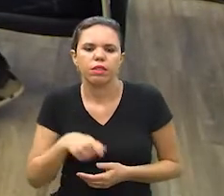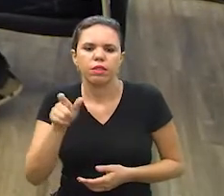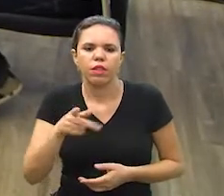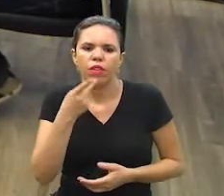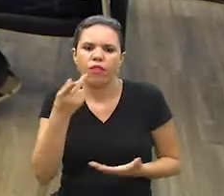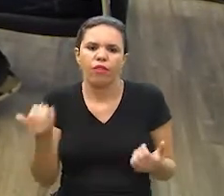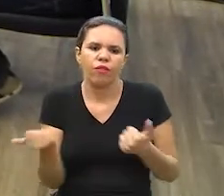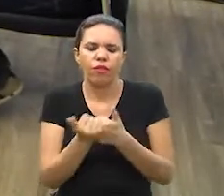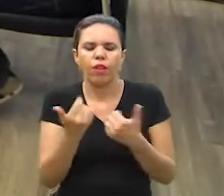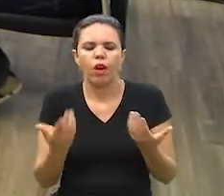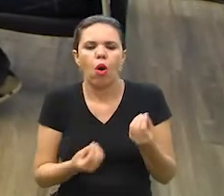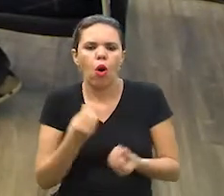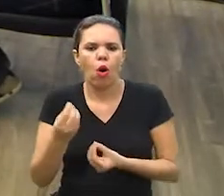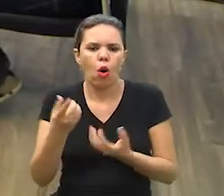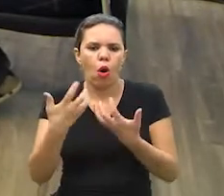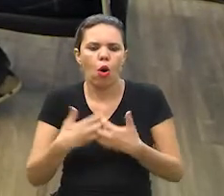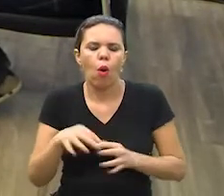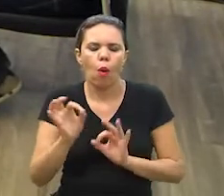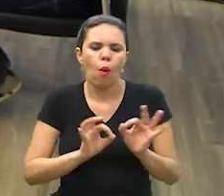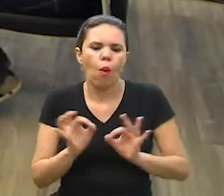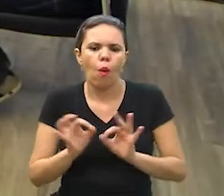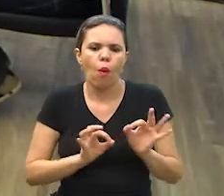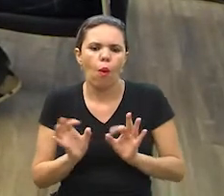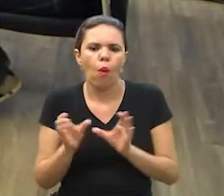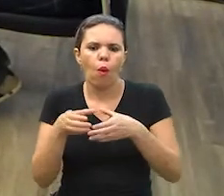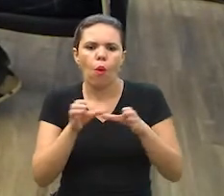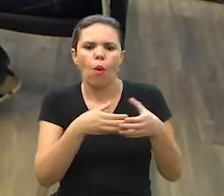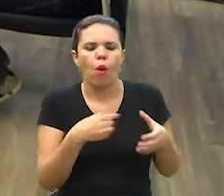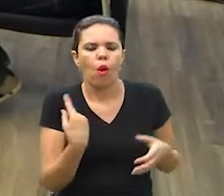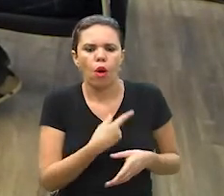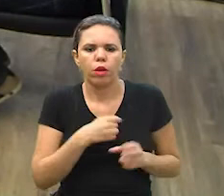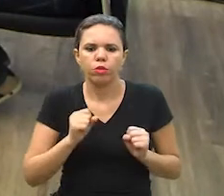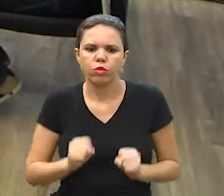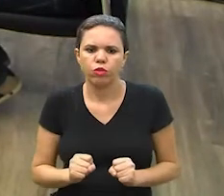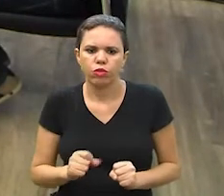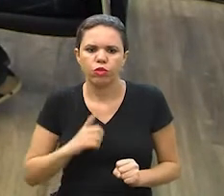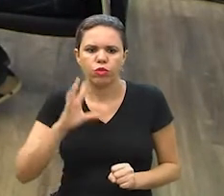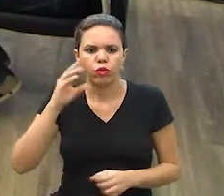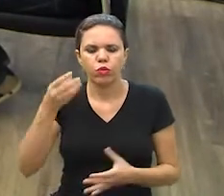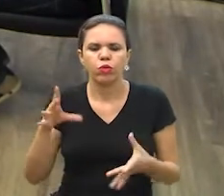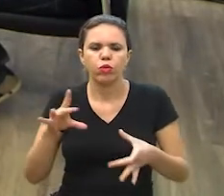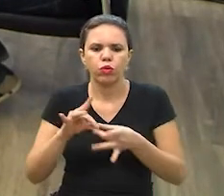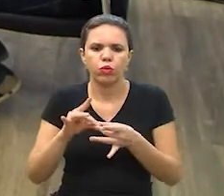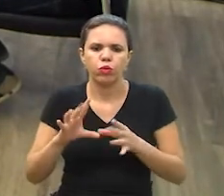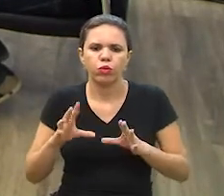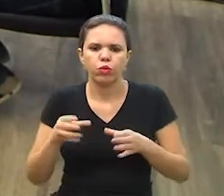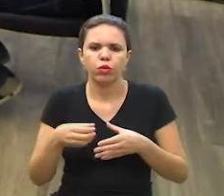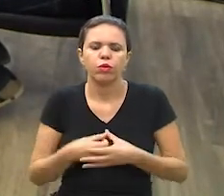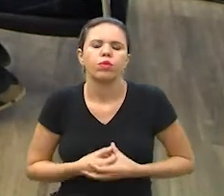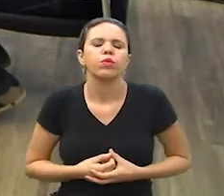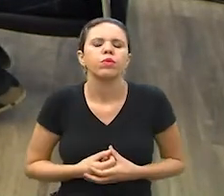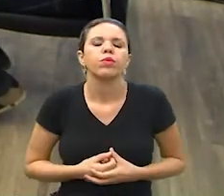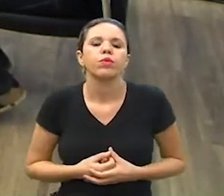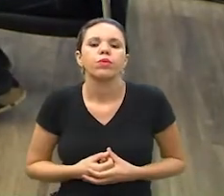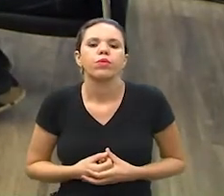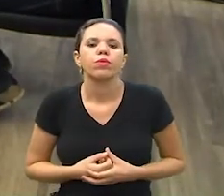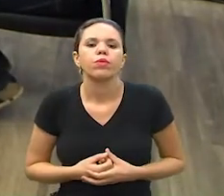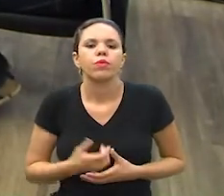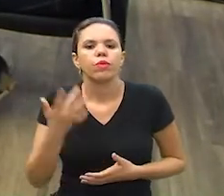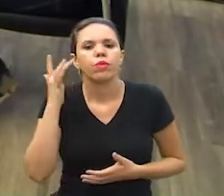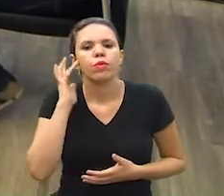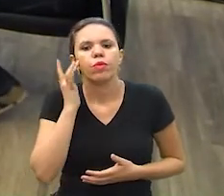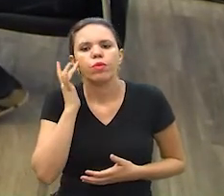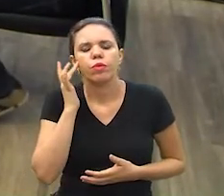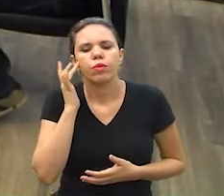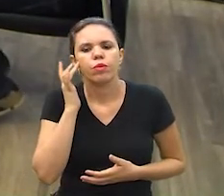senhora faria e como a senhora organizaria esse comitê para a gente poder integrar todos? Olha, eu